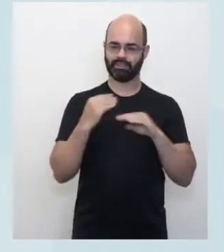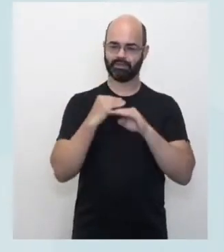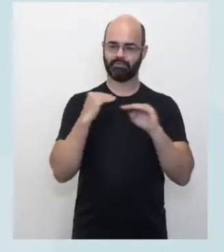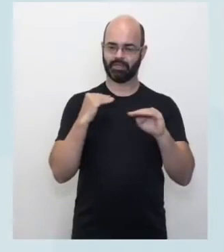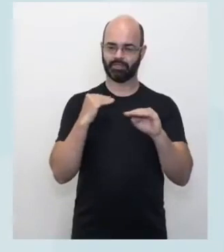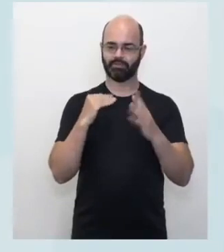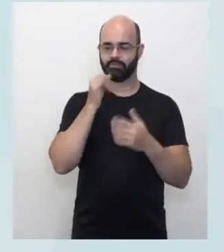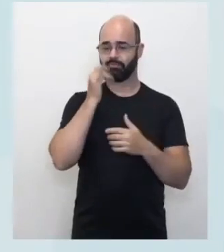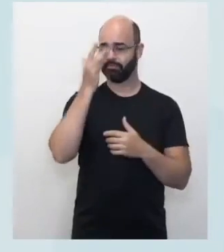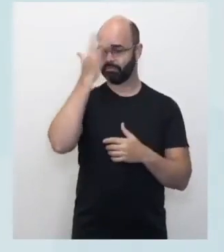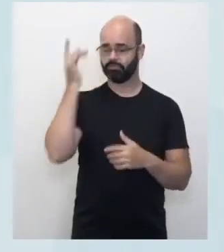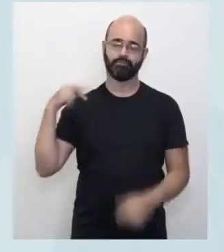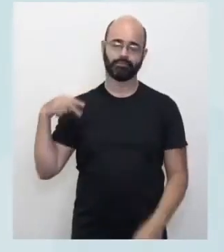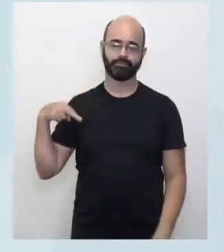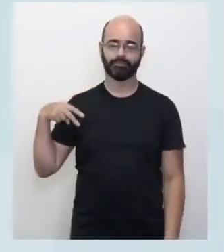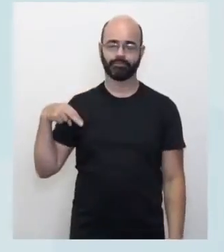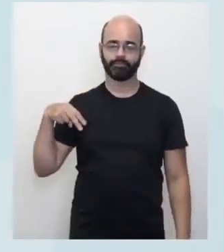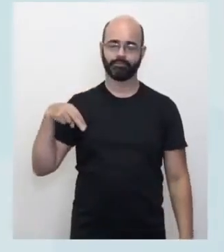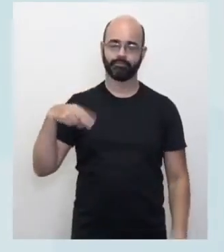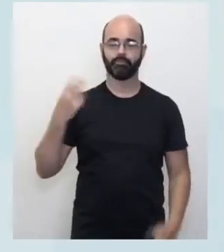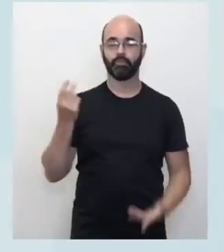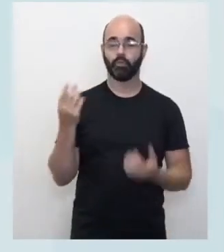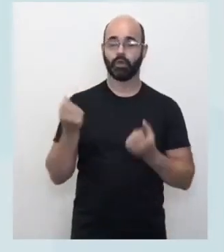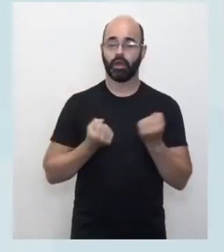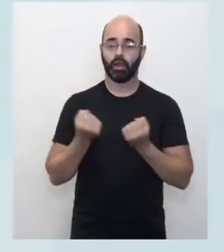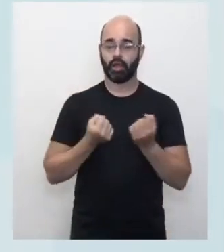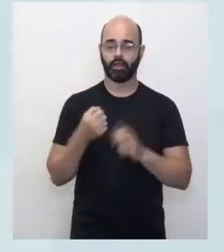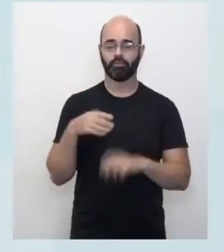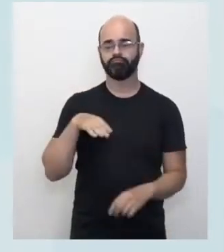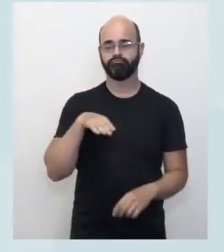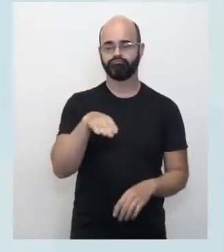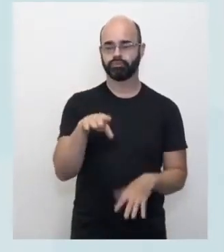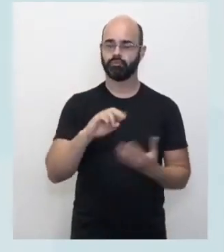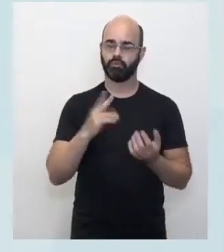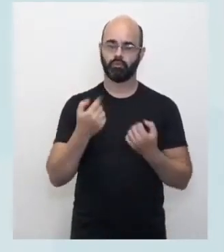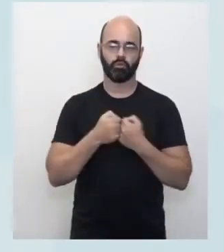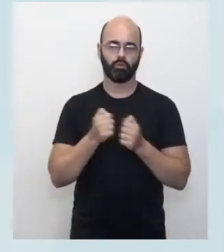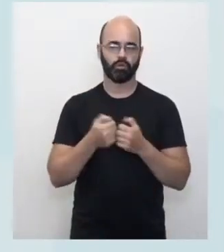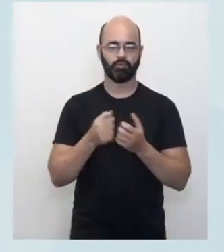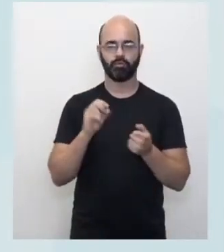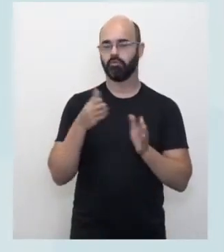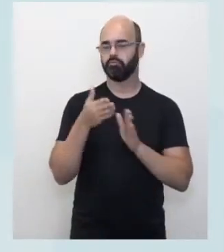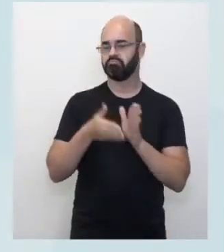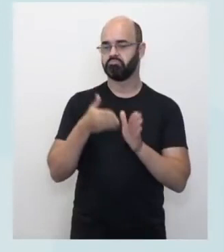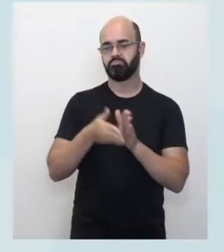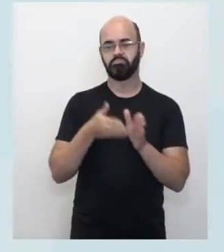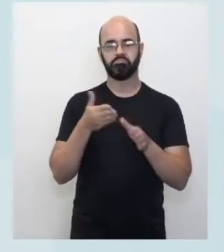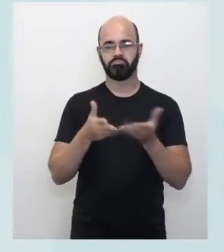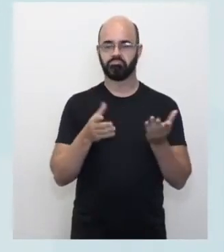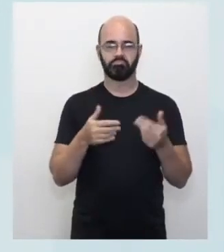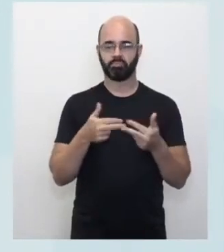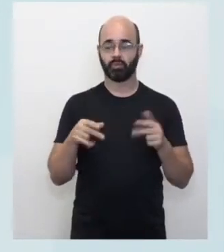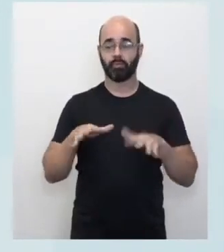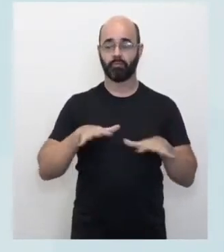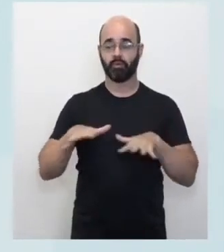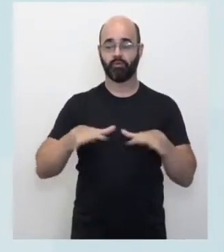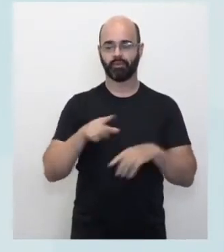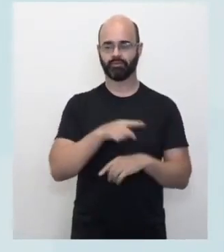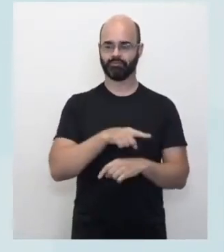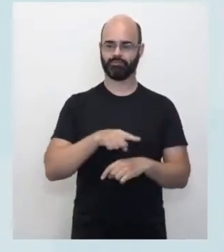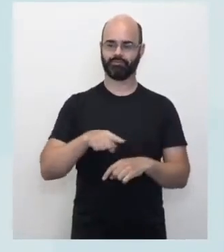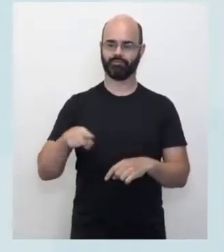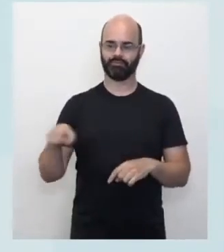uma pessoa que está andando por aí, de um carro, de um ônibus, de um trem. Então, alguma coisa que está em movimento, a gente vai ter